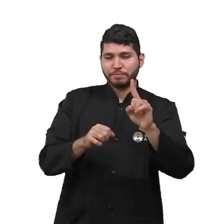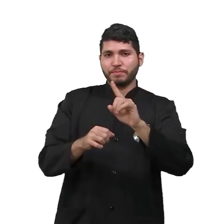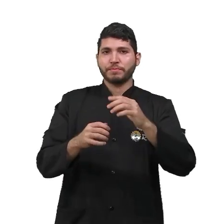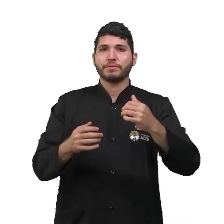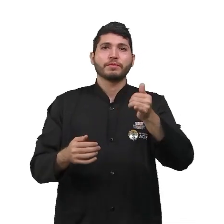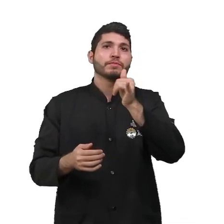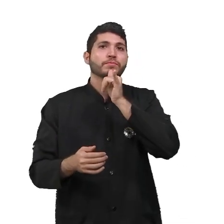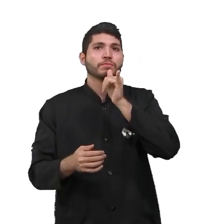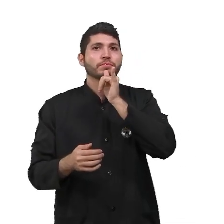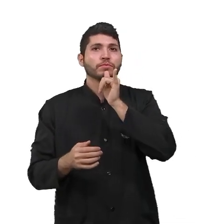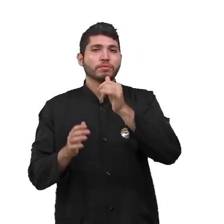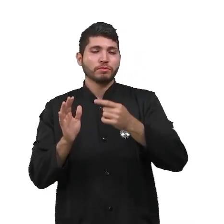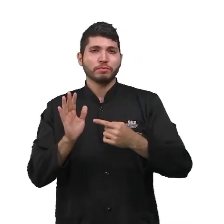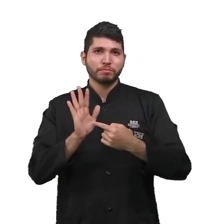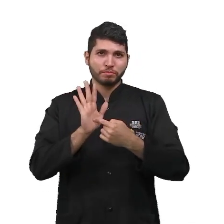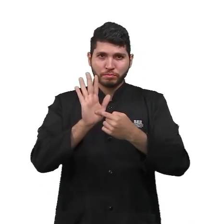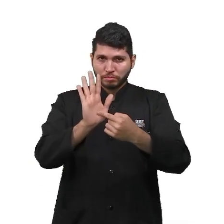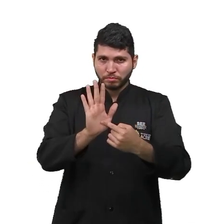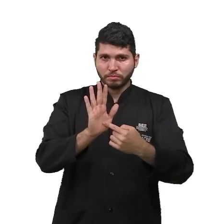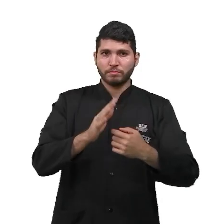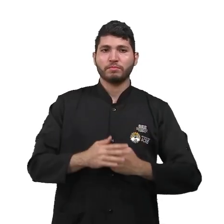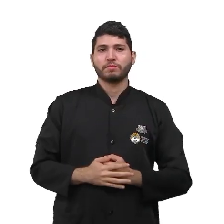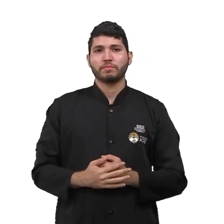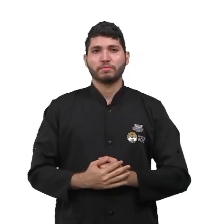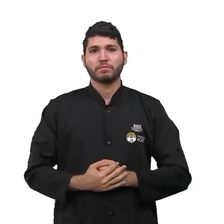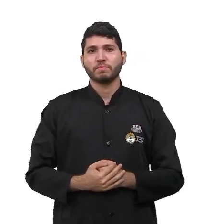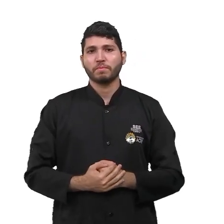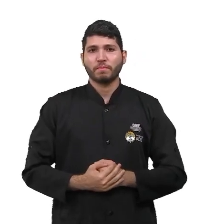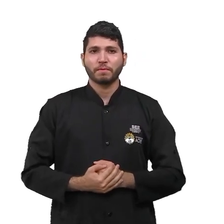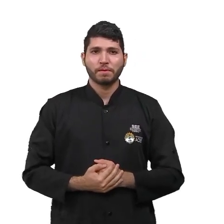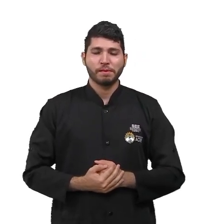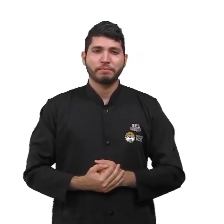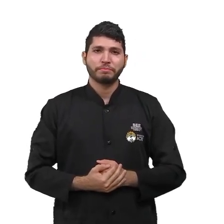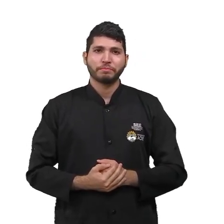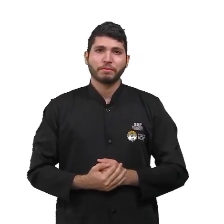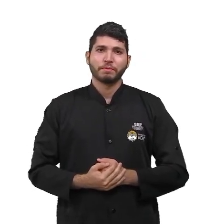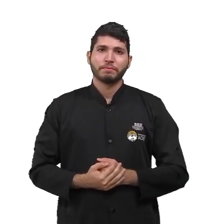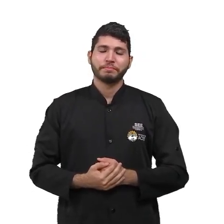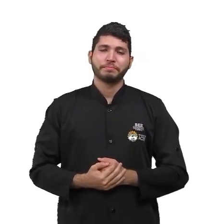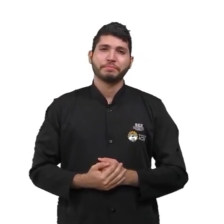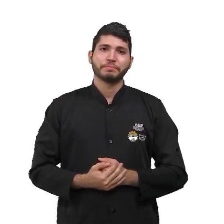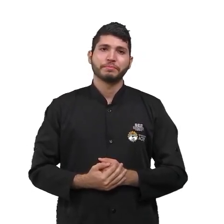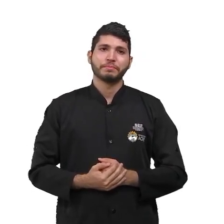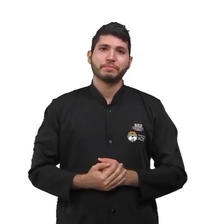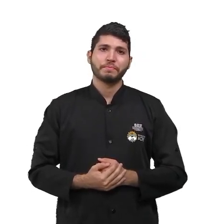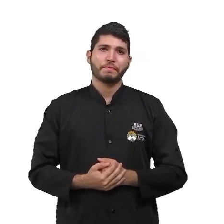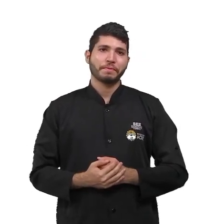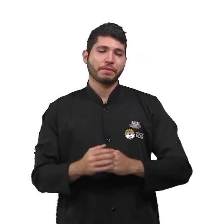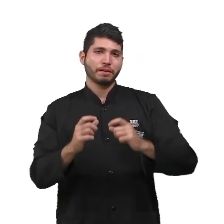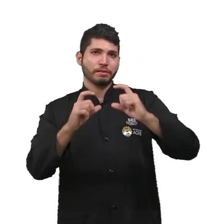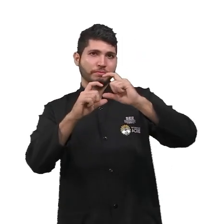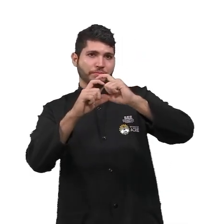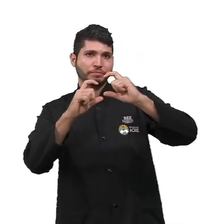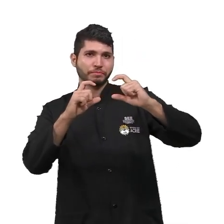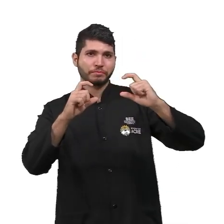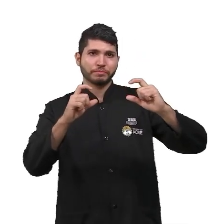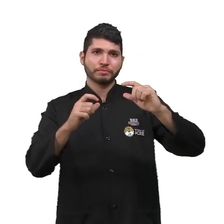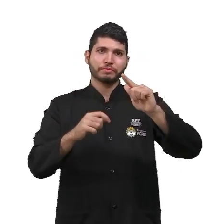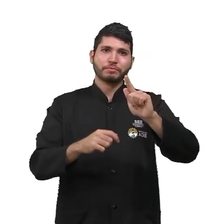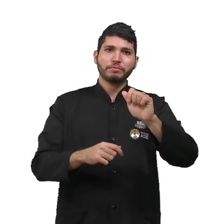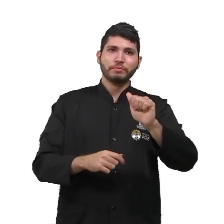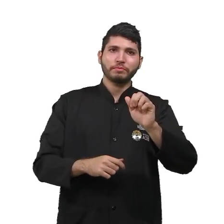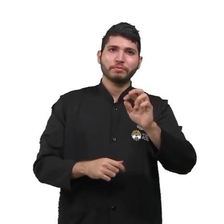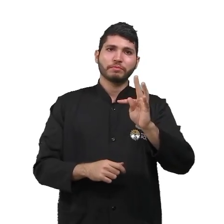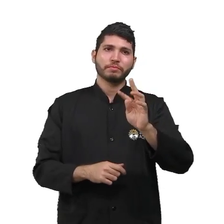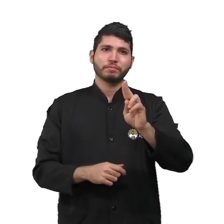exemplos práticos. Olha só, nessa primeira situação comunicativa aí, dessa tirinha, do gaturro,